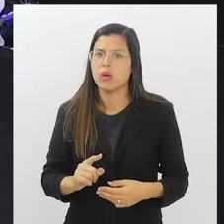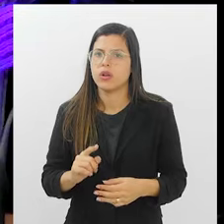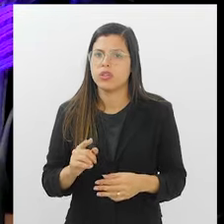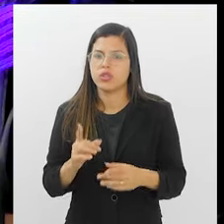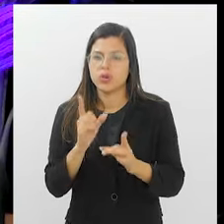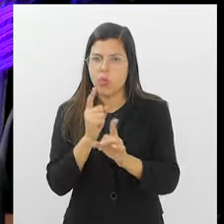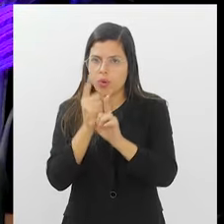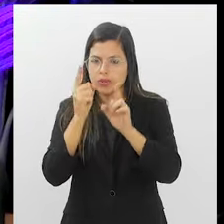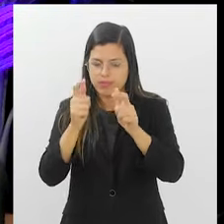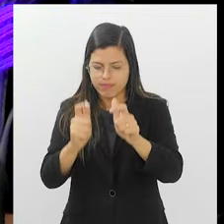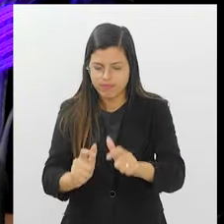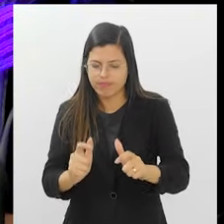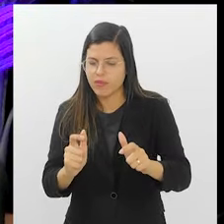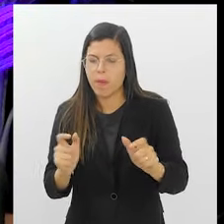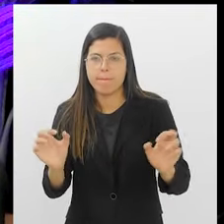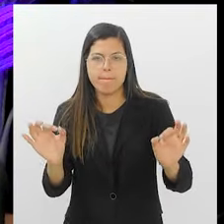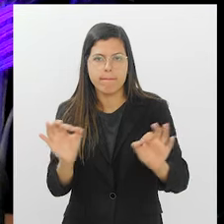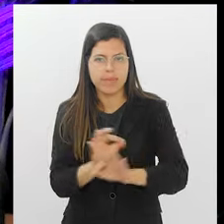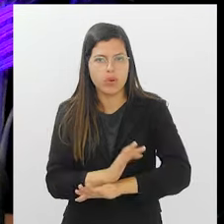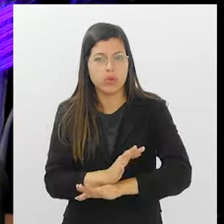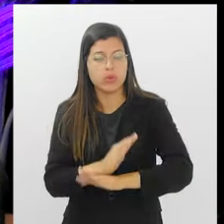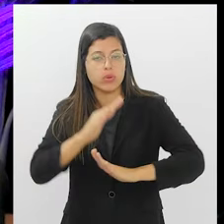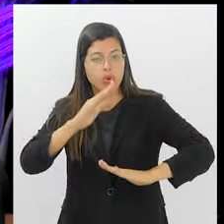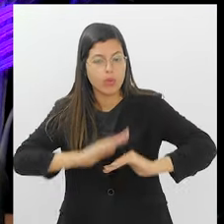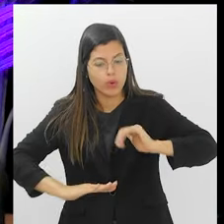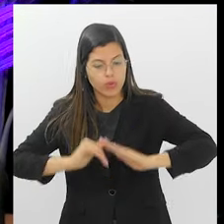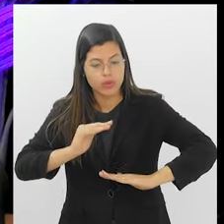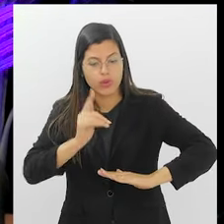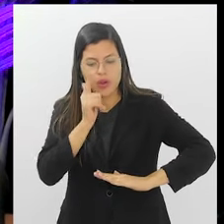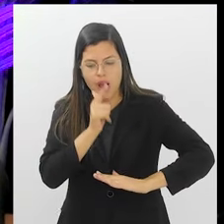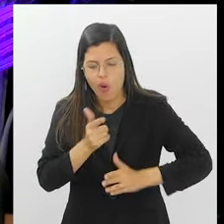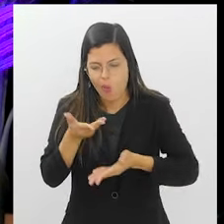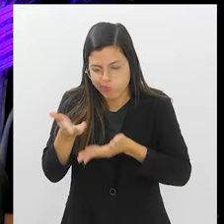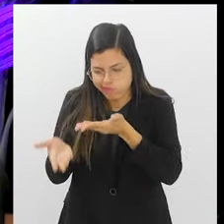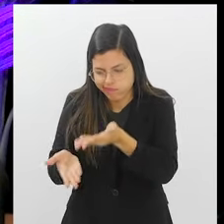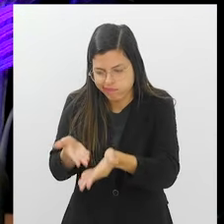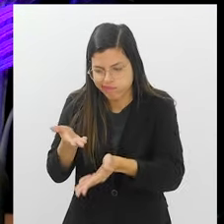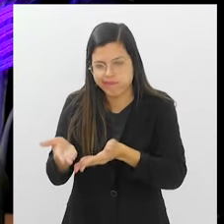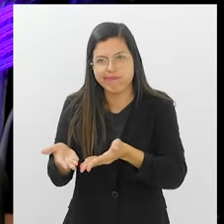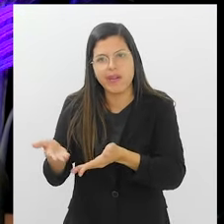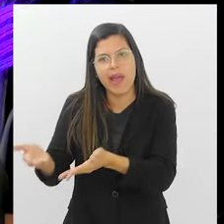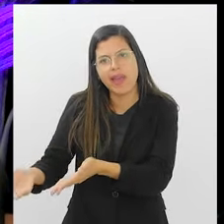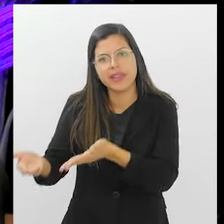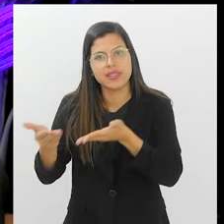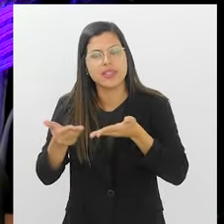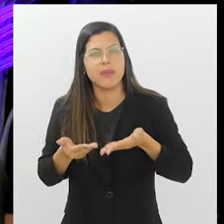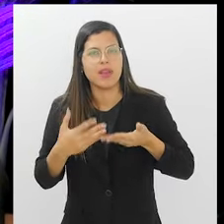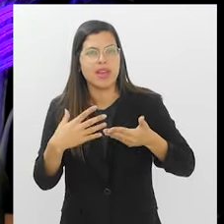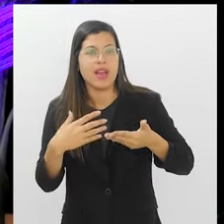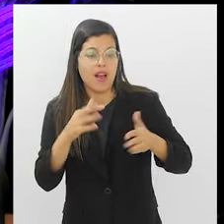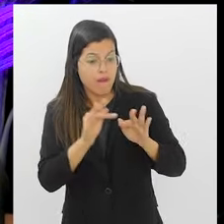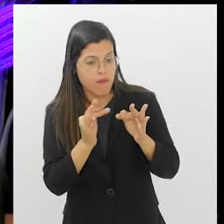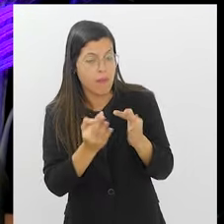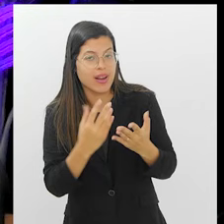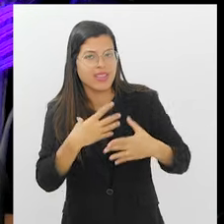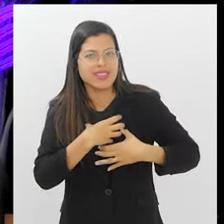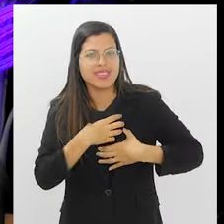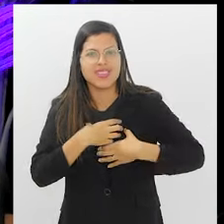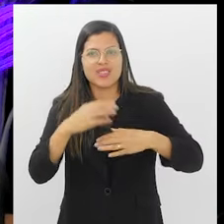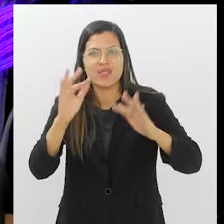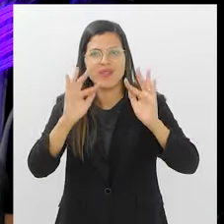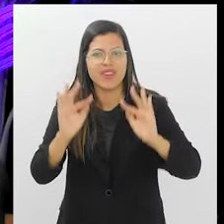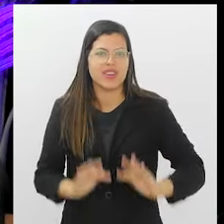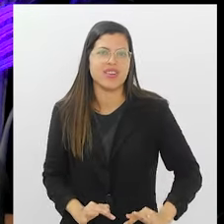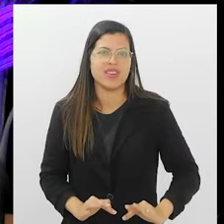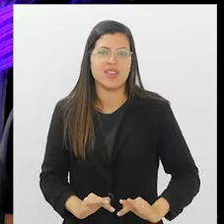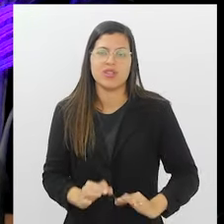estão preparados, né? Que estão os profissionais que podem atender, né? Se sente feliz, porque ele pode tanto... É o